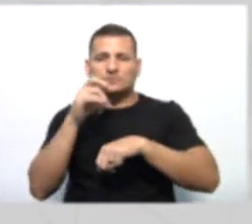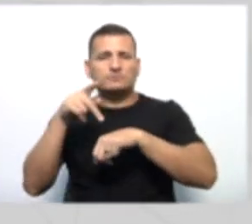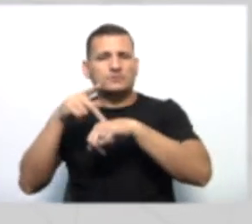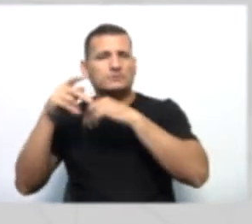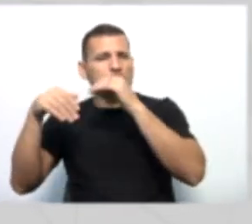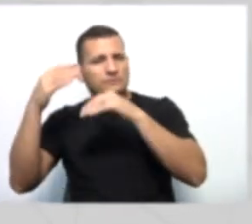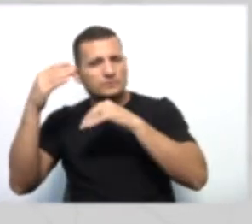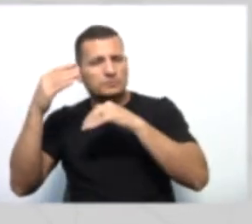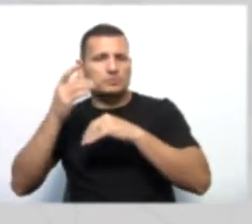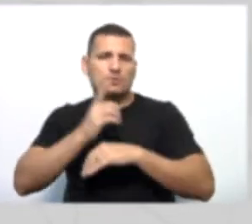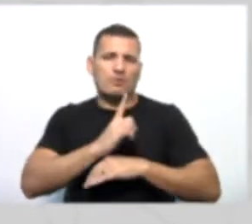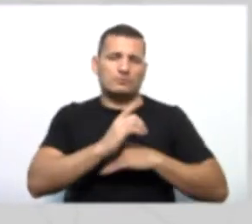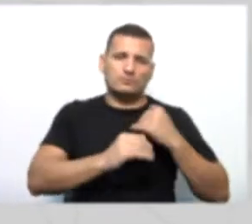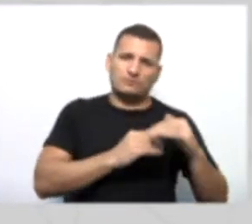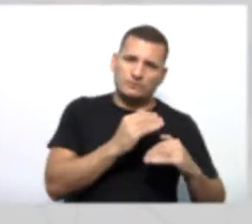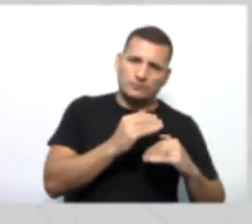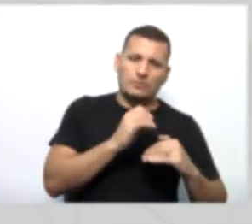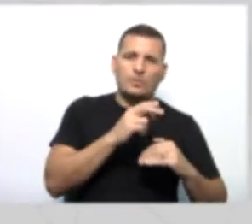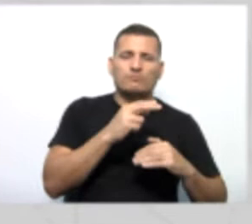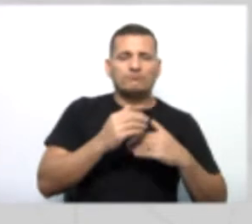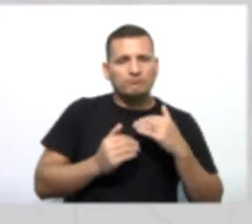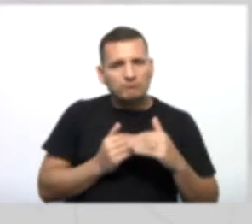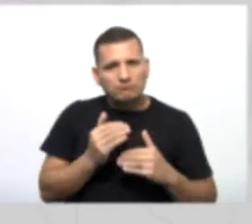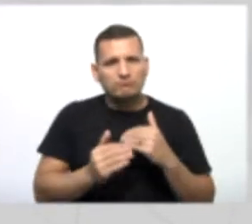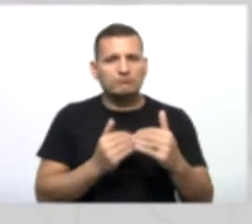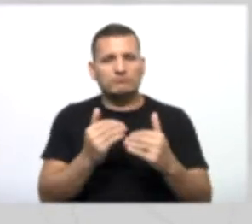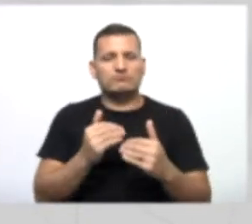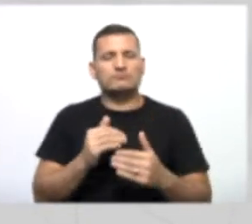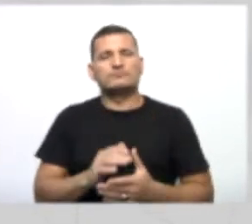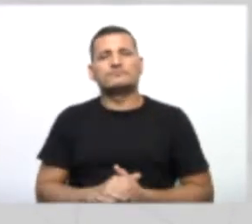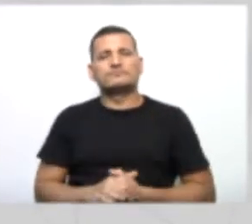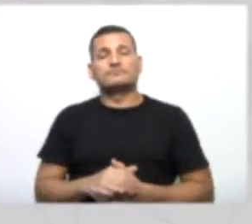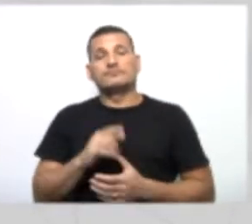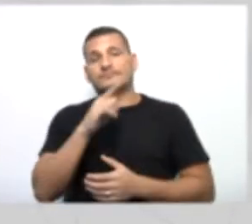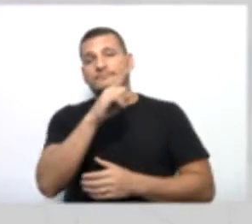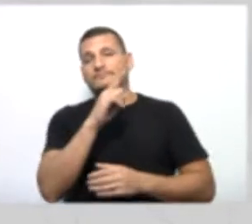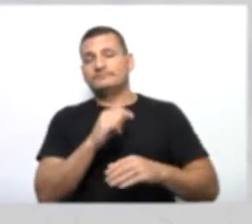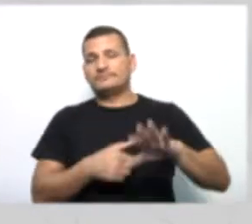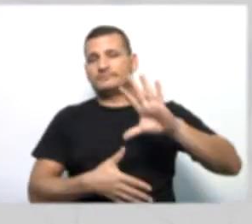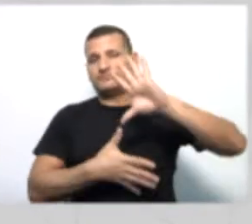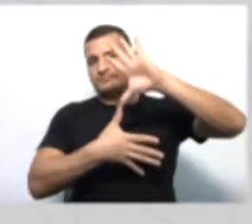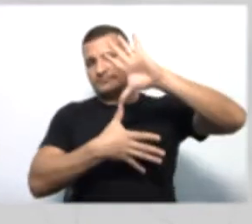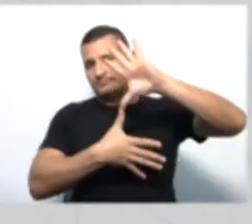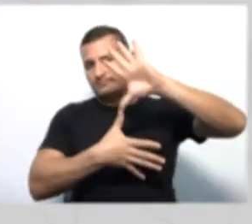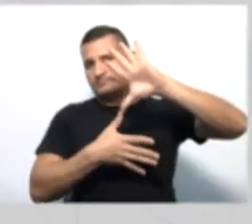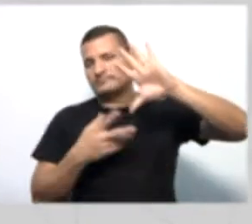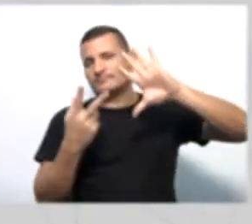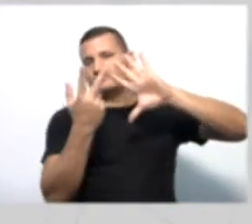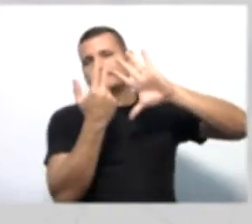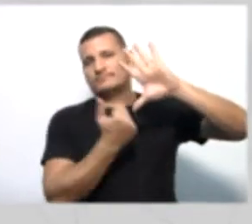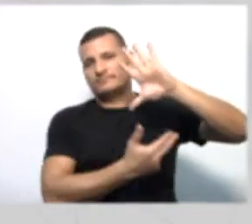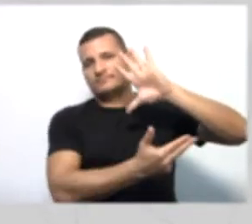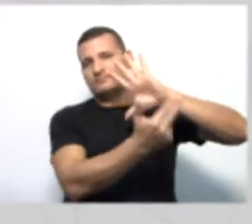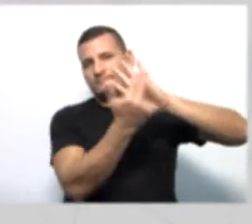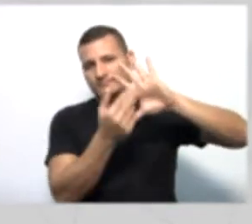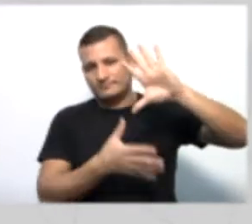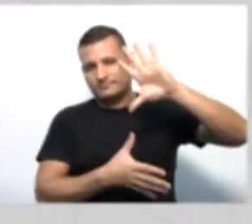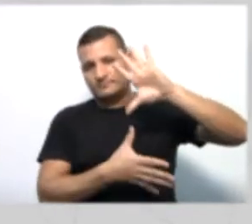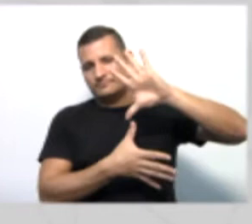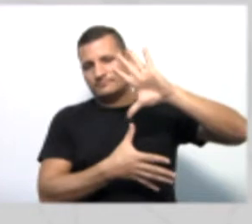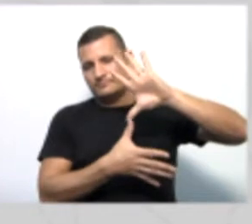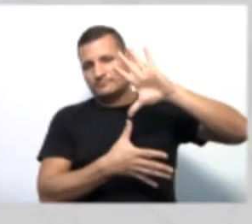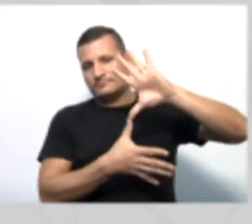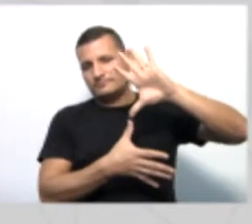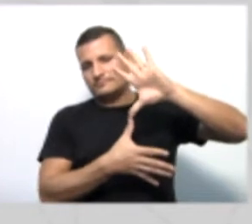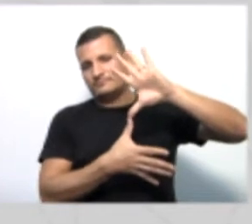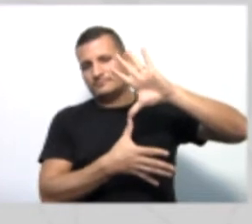desenvolvidos, não desenvolvidos, em desenvolvimento e assim vai. Aqui nesse mapa, então, nessa imagem lá registrada pela NASA, não é? A Terra